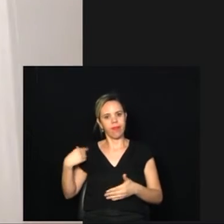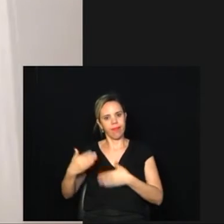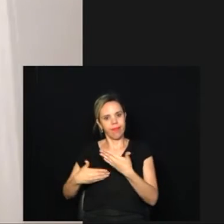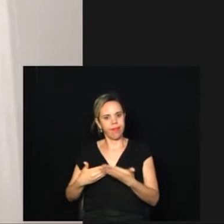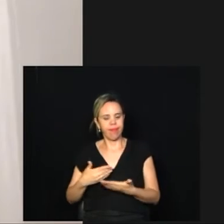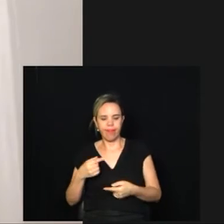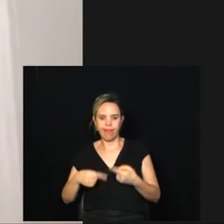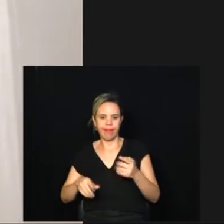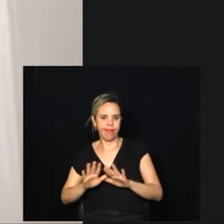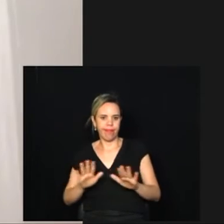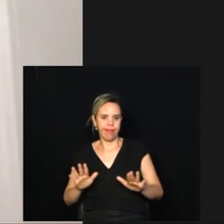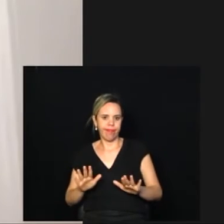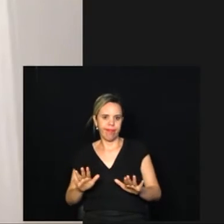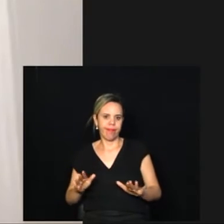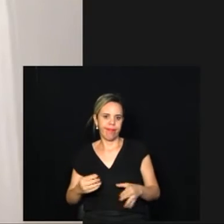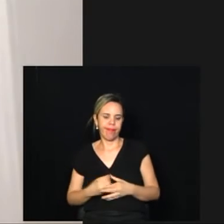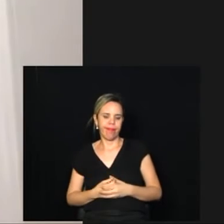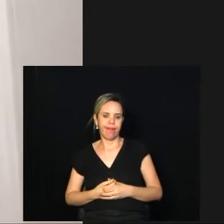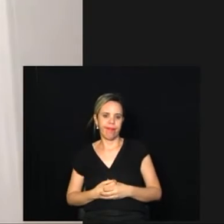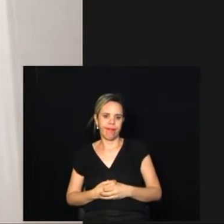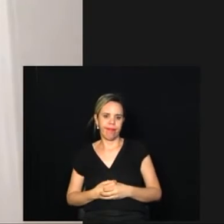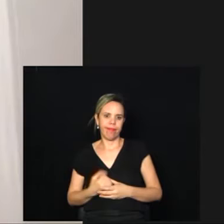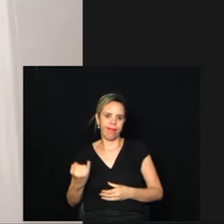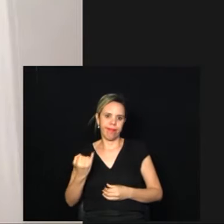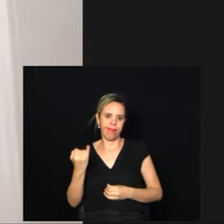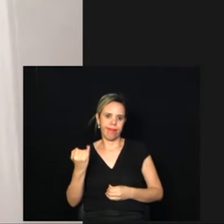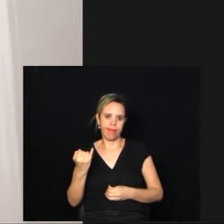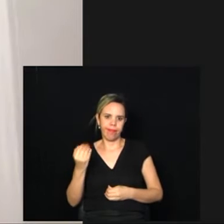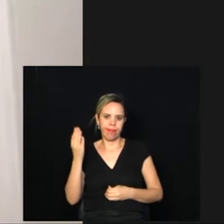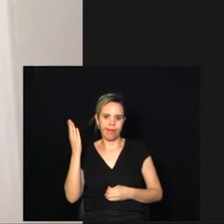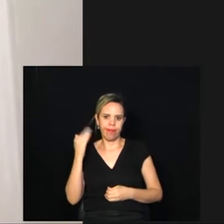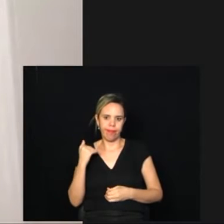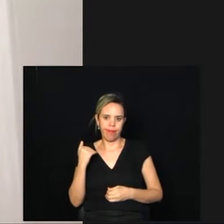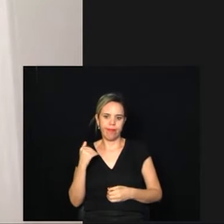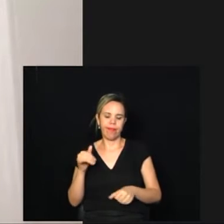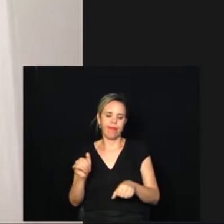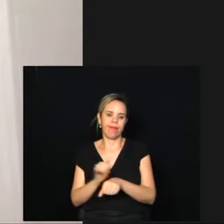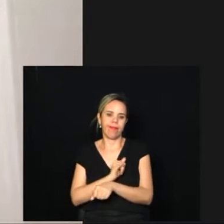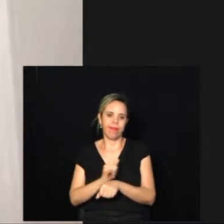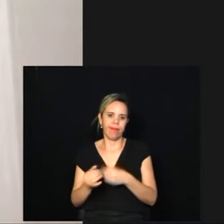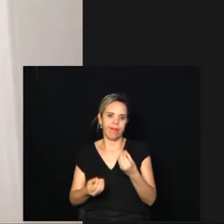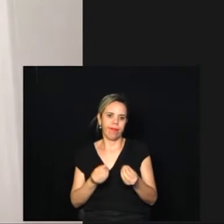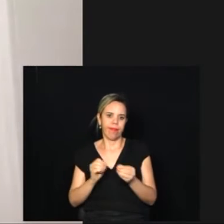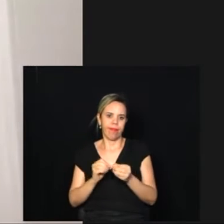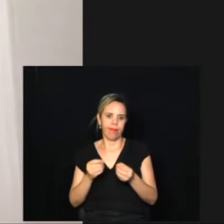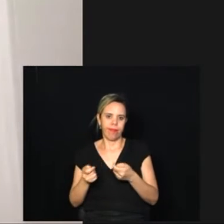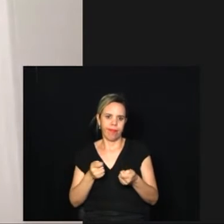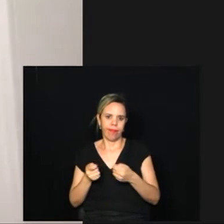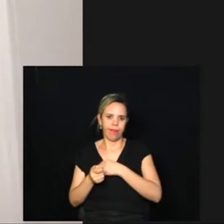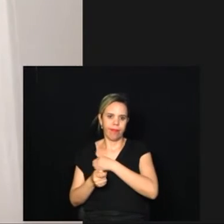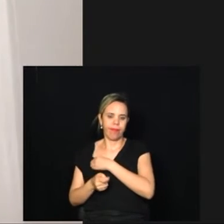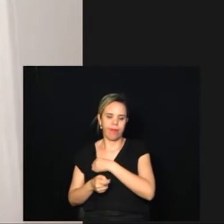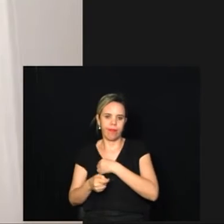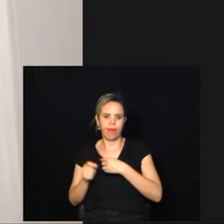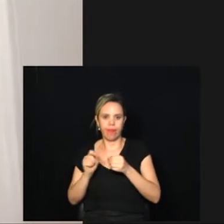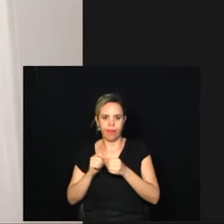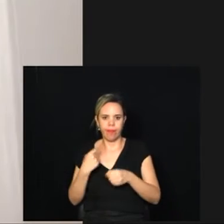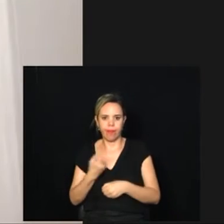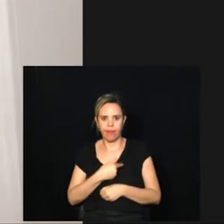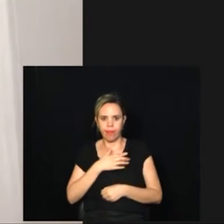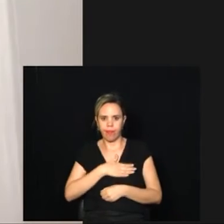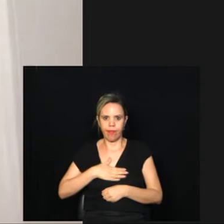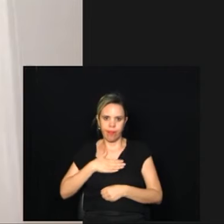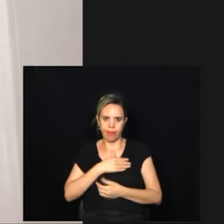tá no nosso 100%, que é muito importante a gente saber as estratégias e como fazer para lidar, o que fazer para nos fazer